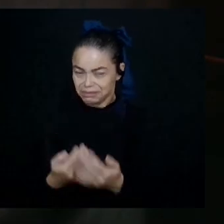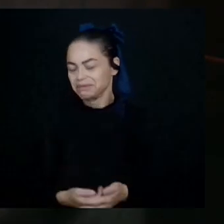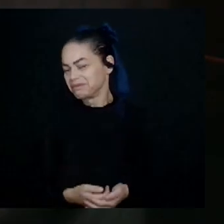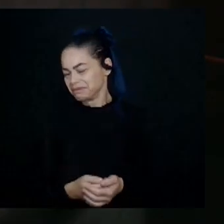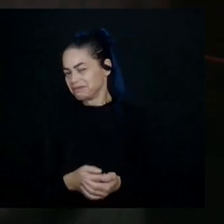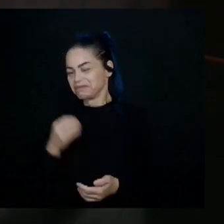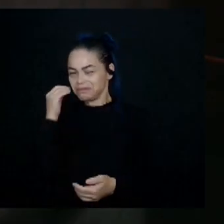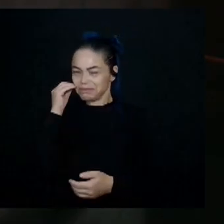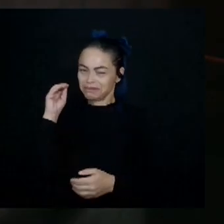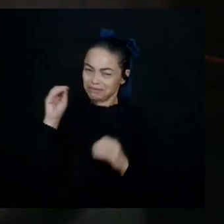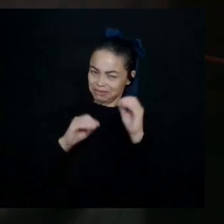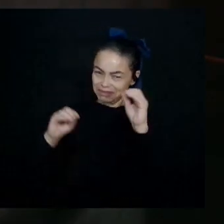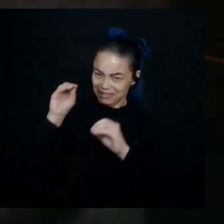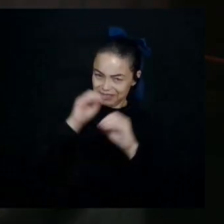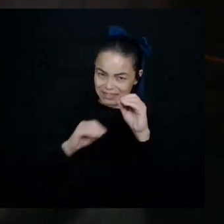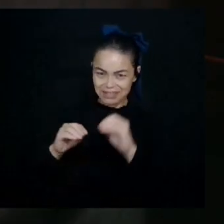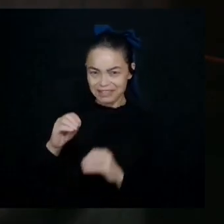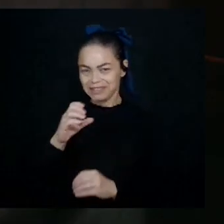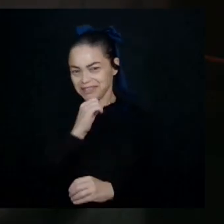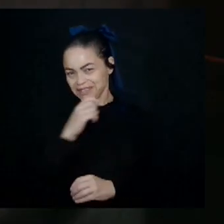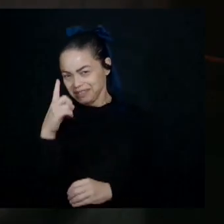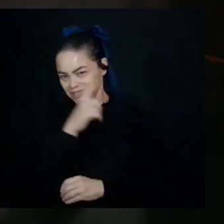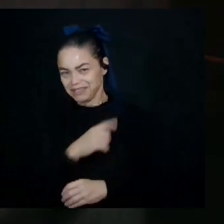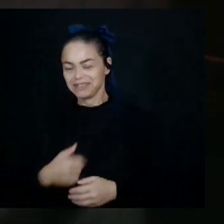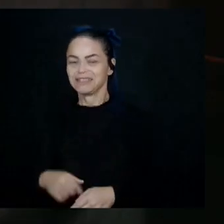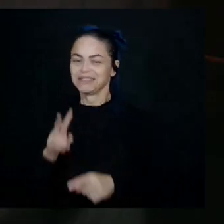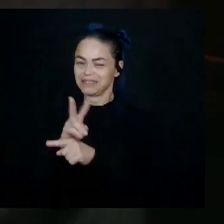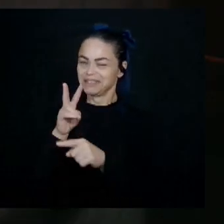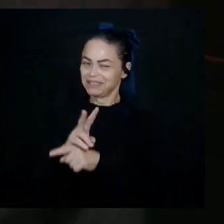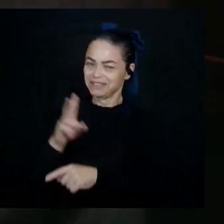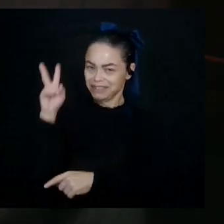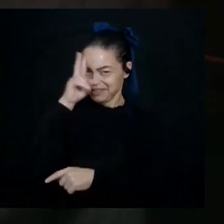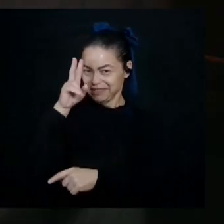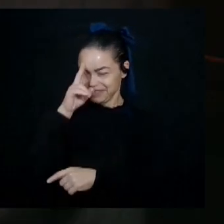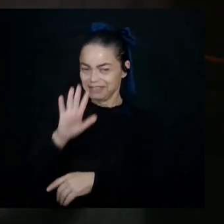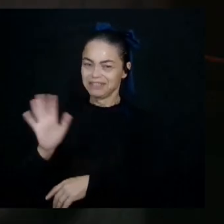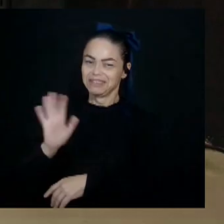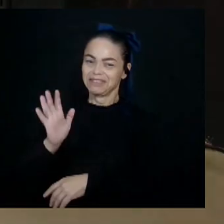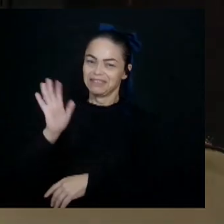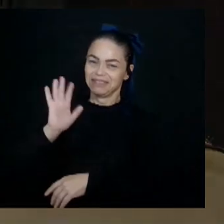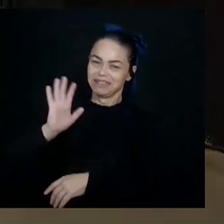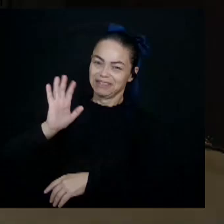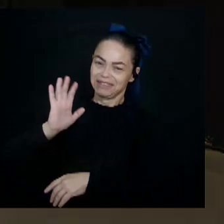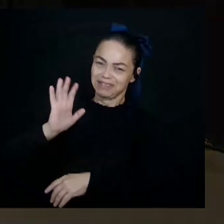grande, ótimo final de semana, se cuide e a gente se vê na segunda-feira, se Deus quiser. Tchau, tchau.